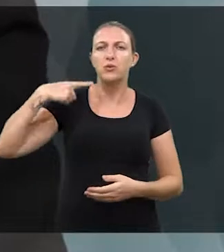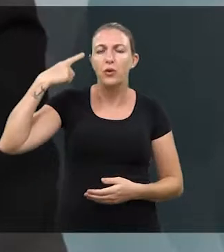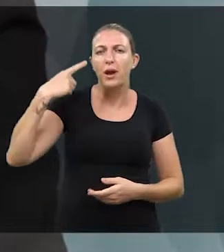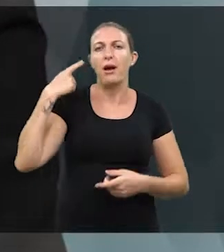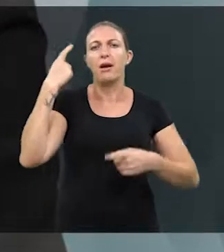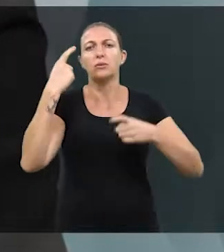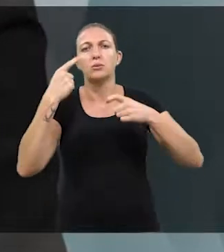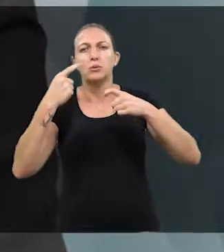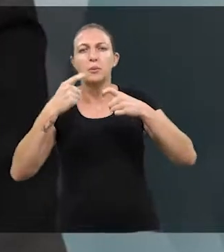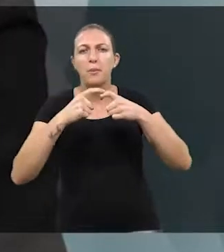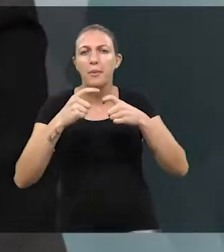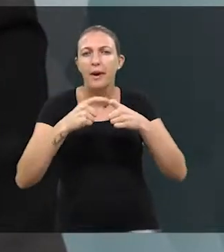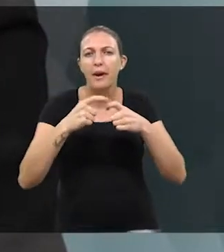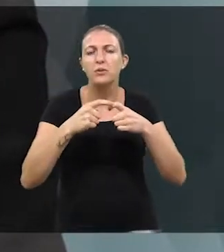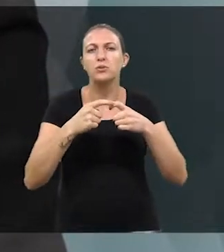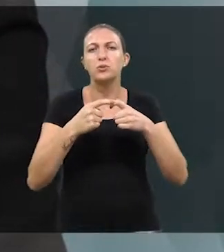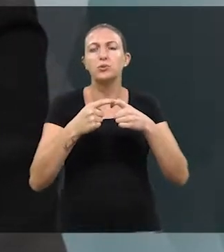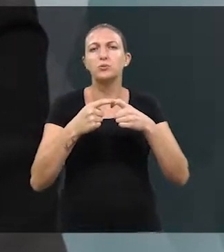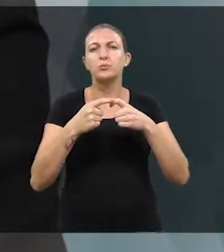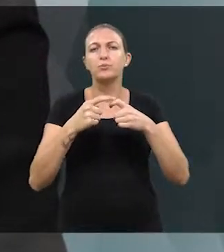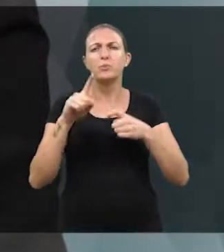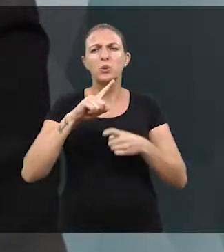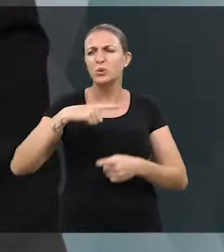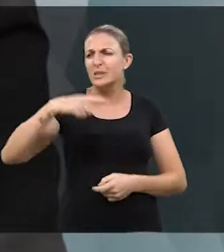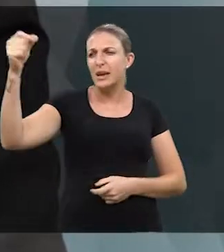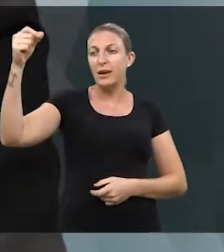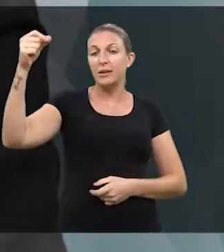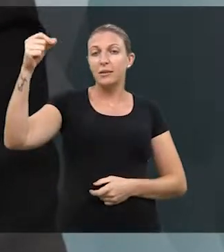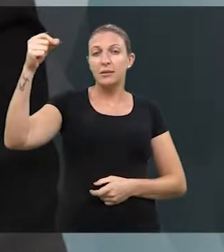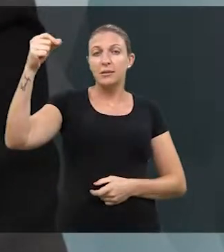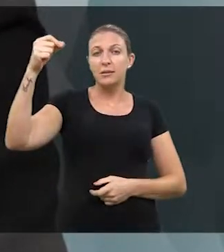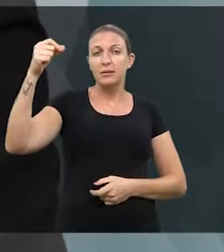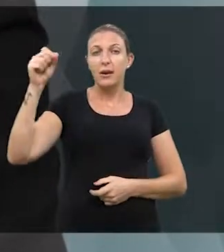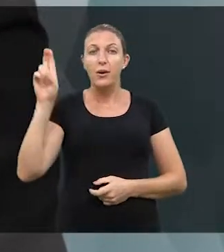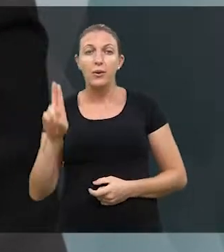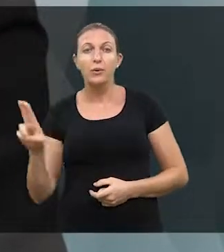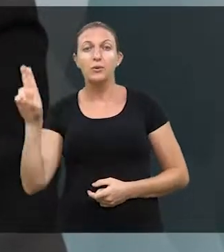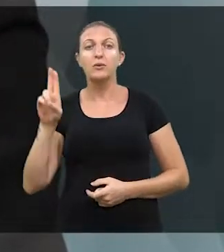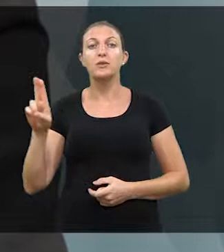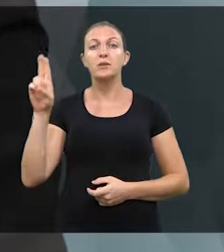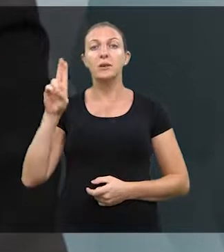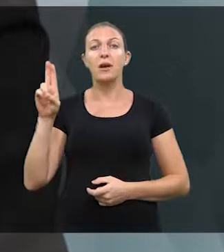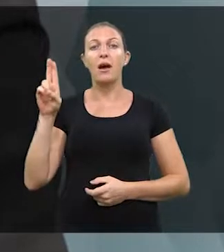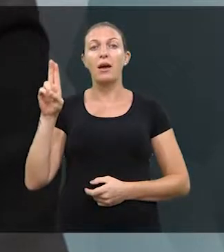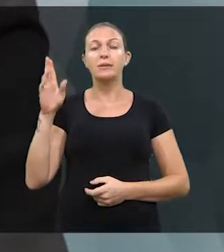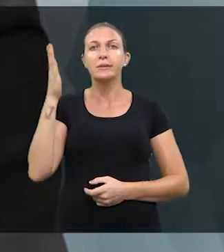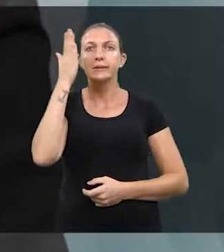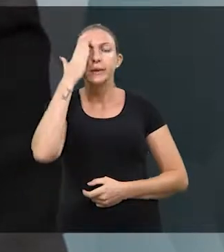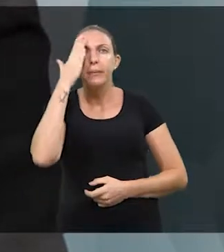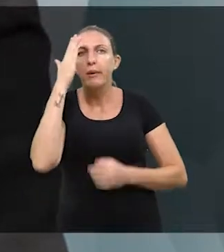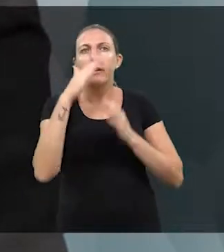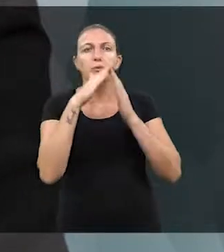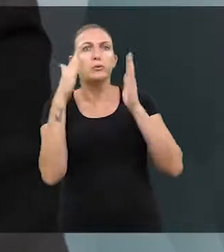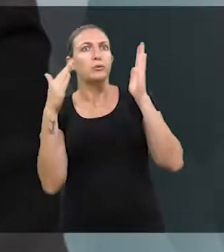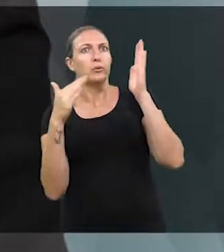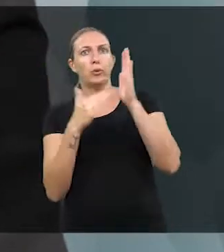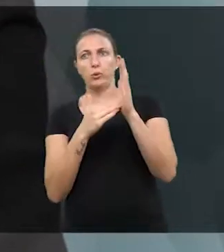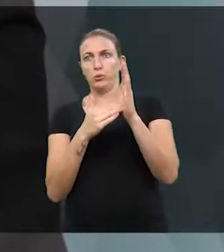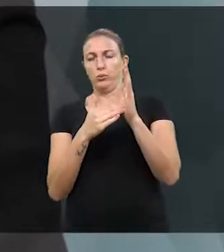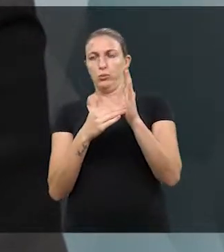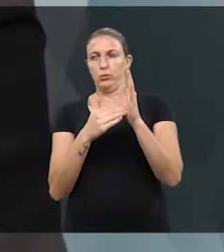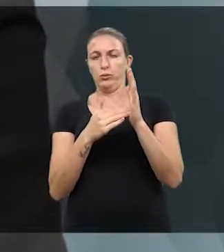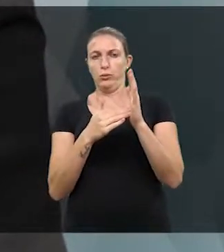né num ele não sai da da universidade lá e já sai sendo uma referência nem olhou